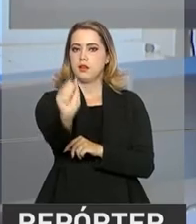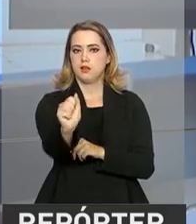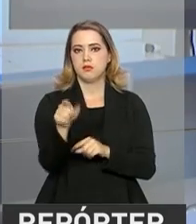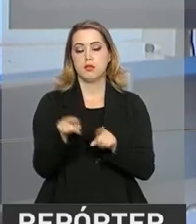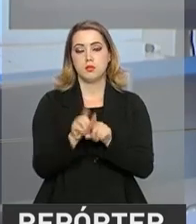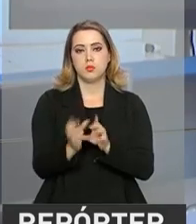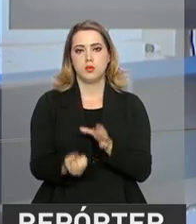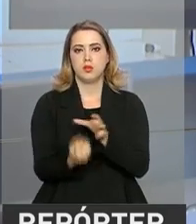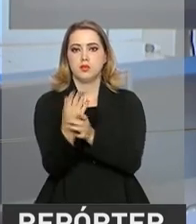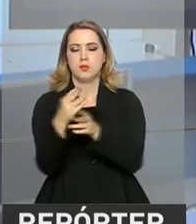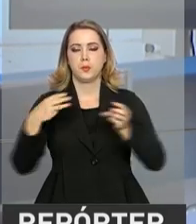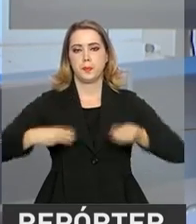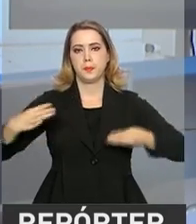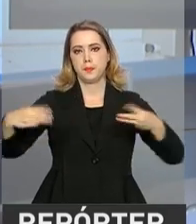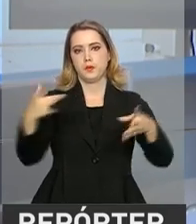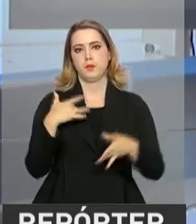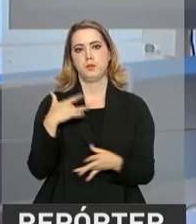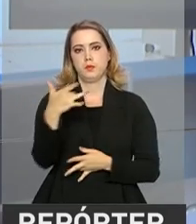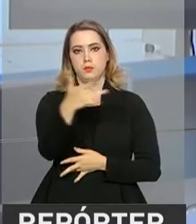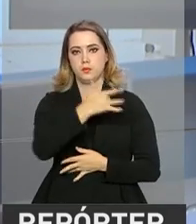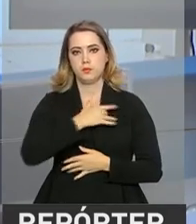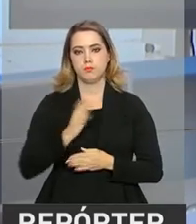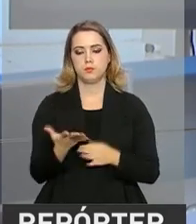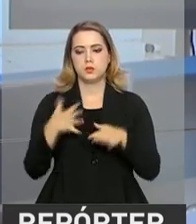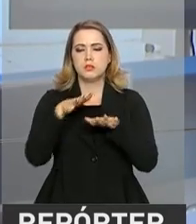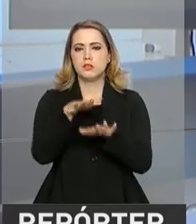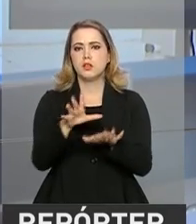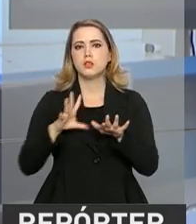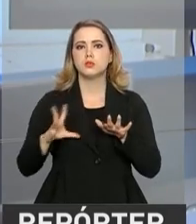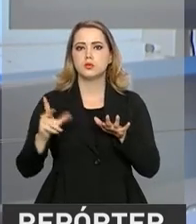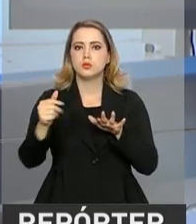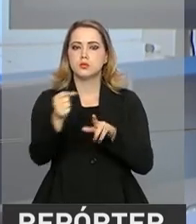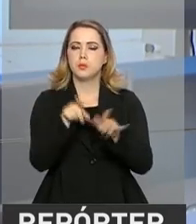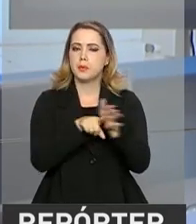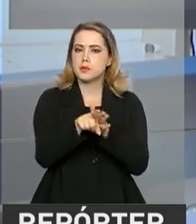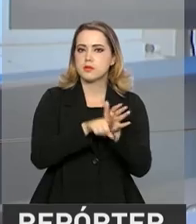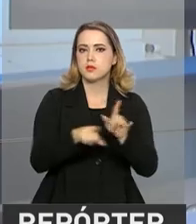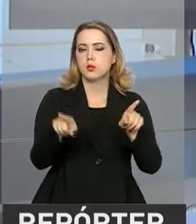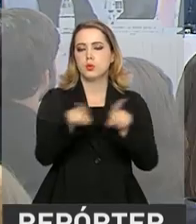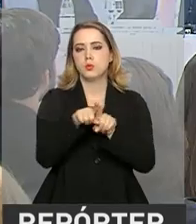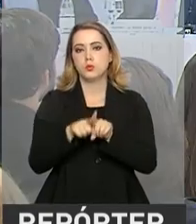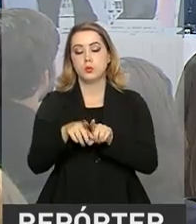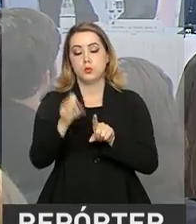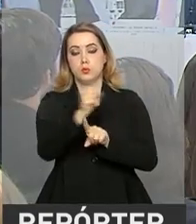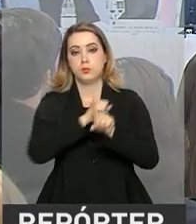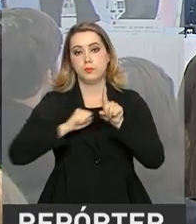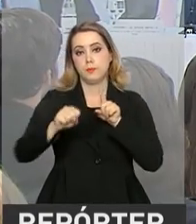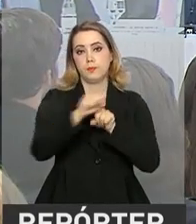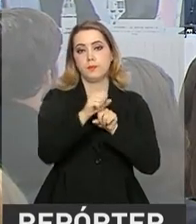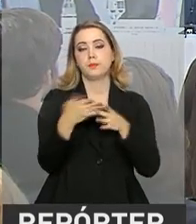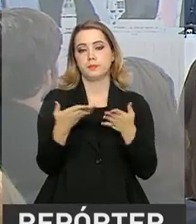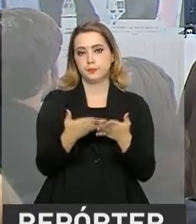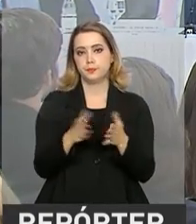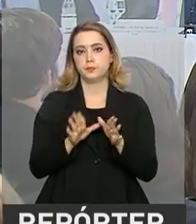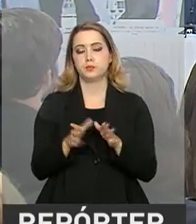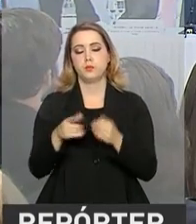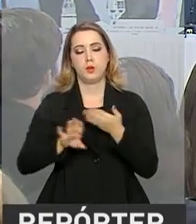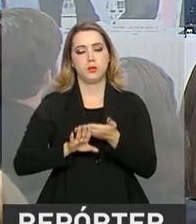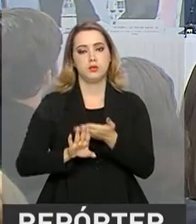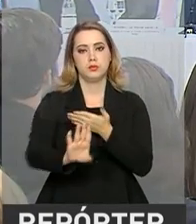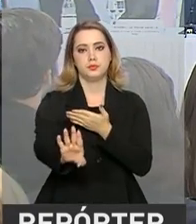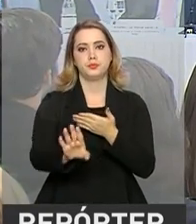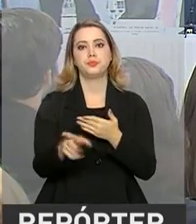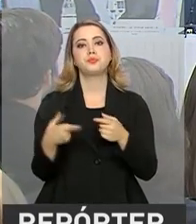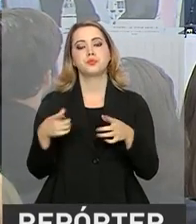para integrar pesquisadores e representantes da sociedade civil no combate ao vírus. Foi o primeiro encontro